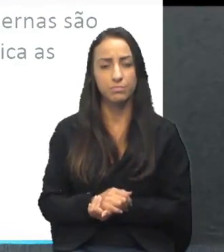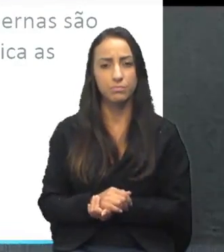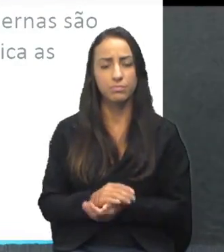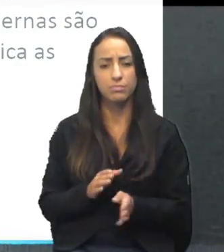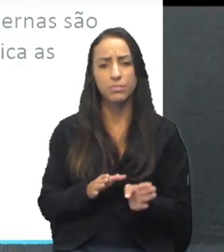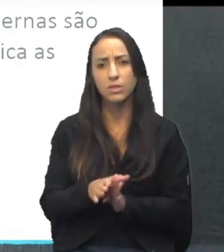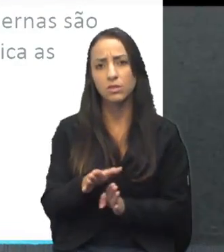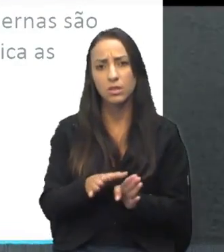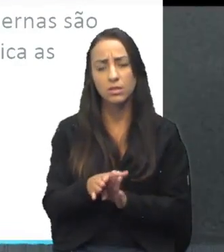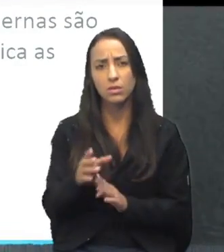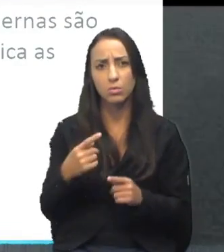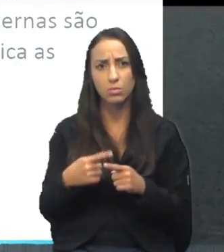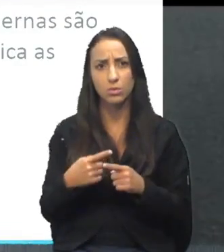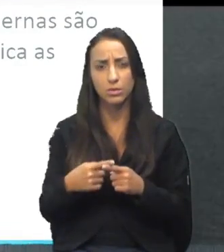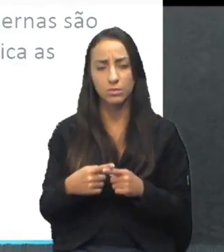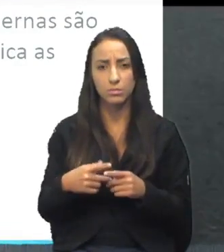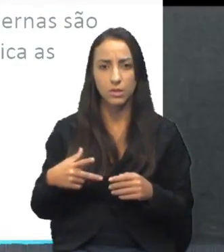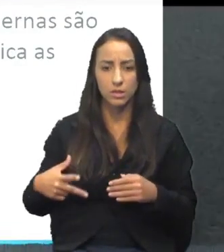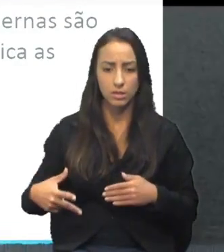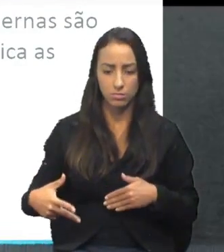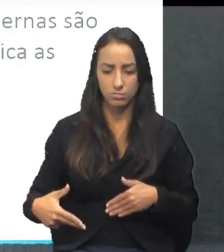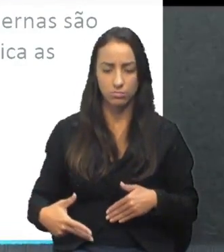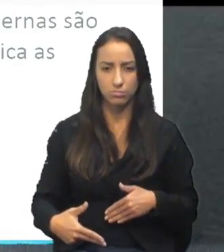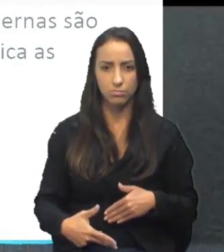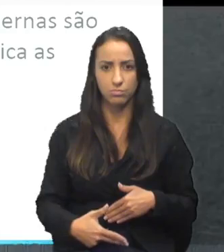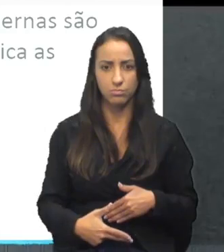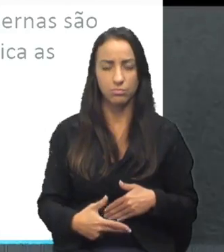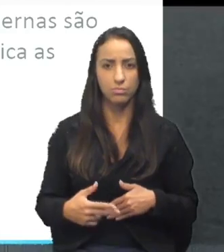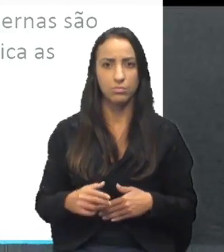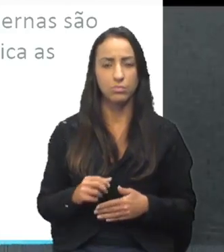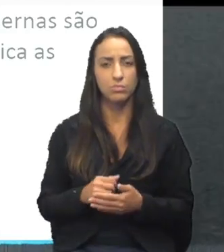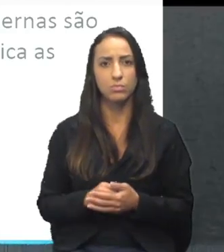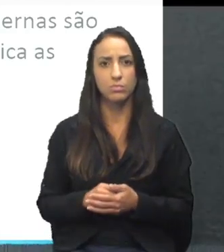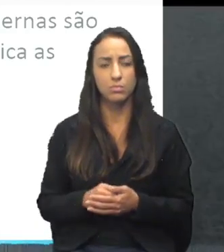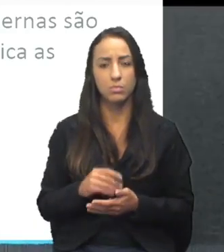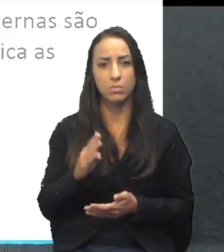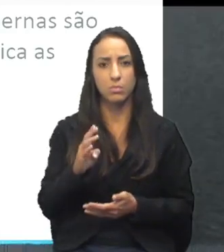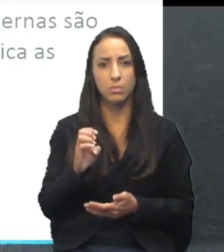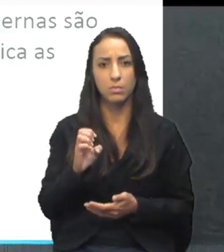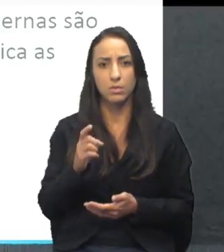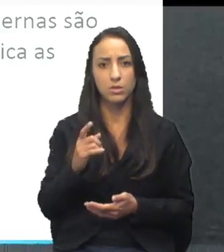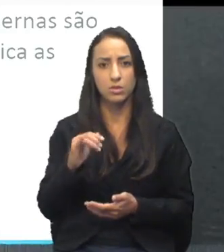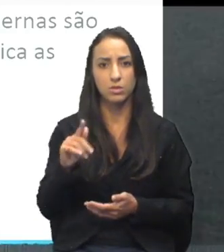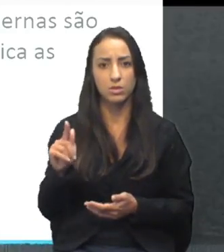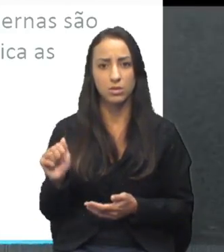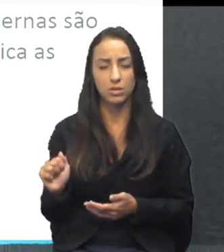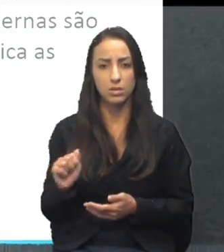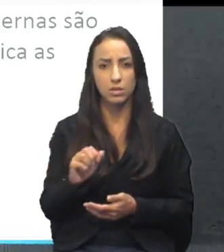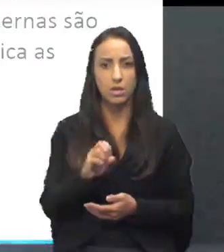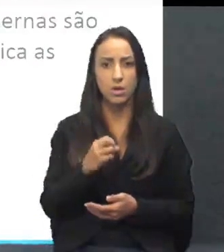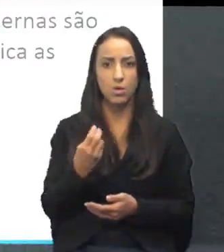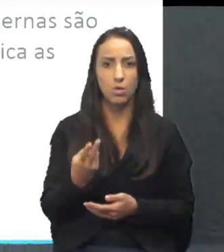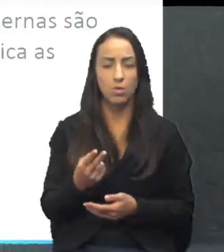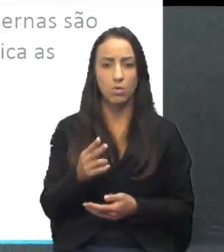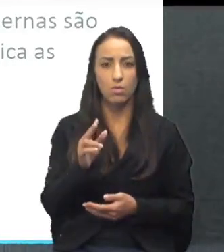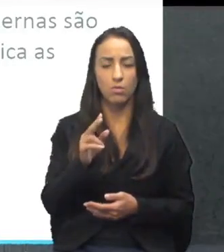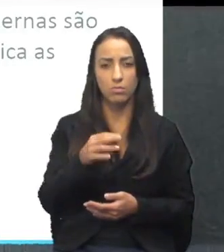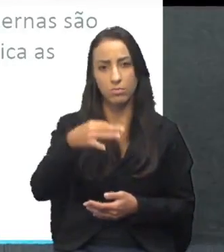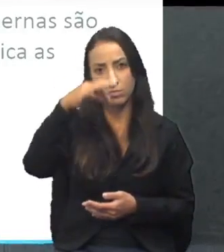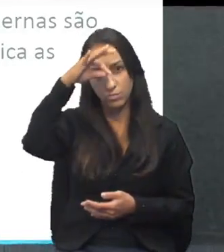Algumas indicações: cirurgias de períneo, reto, bexiga e vagina, e também